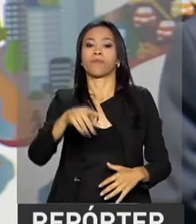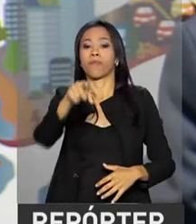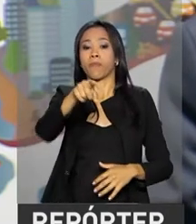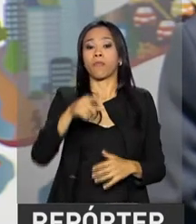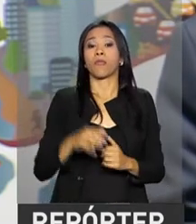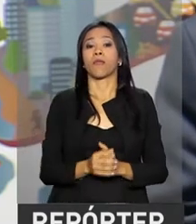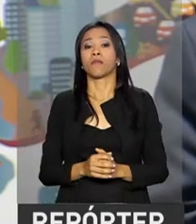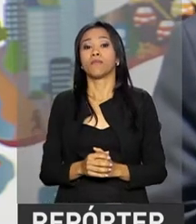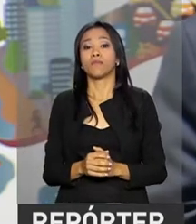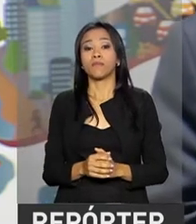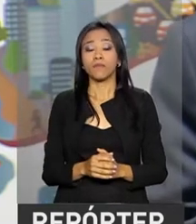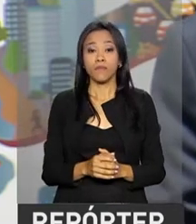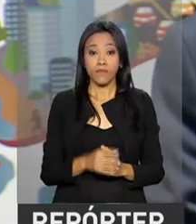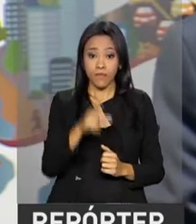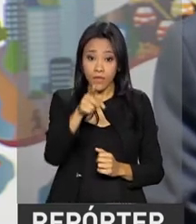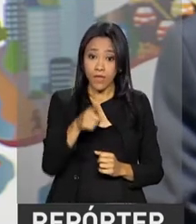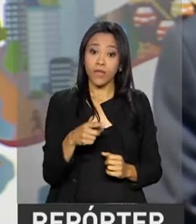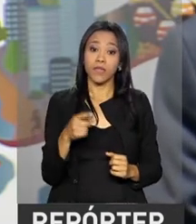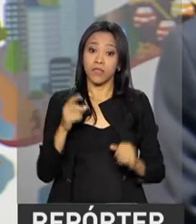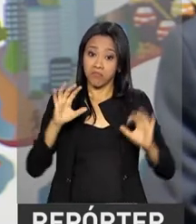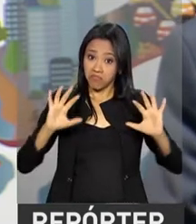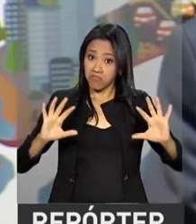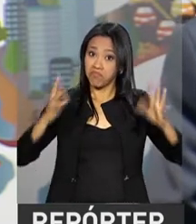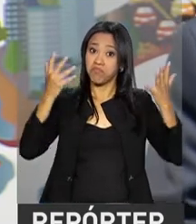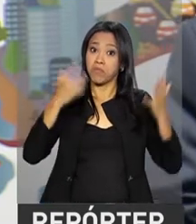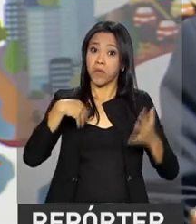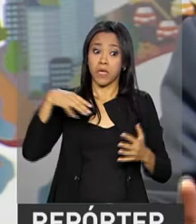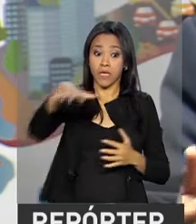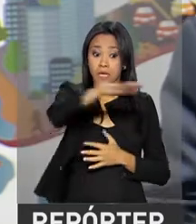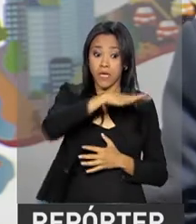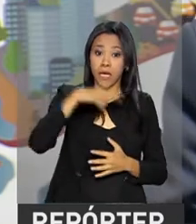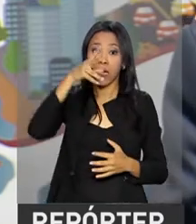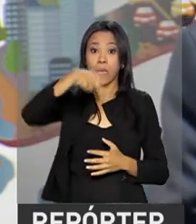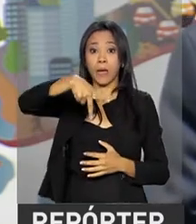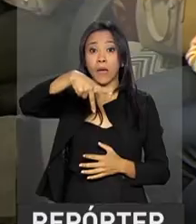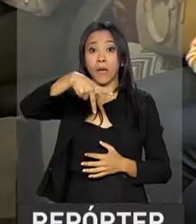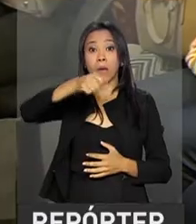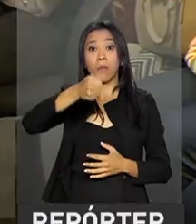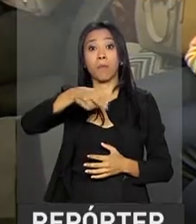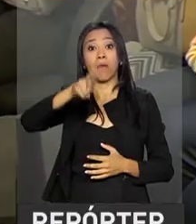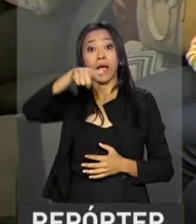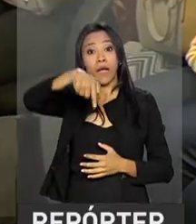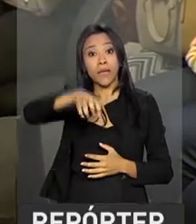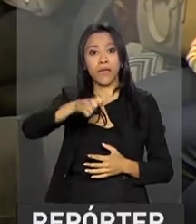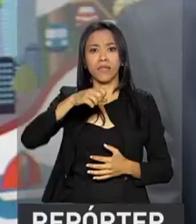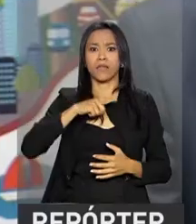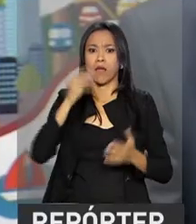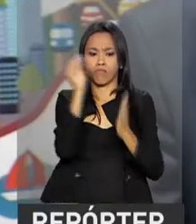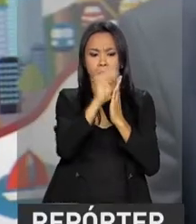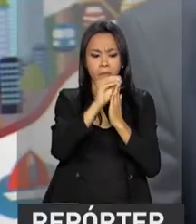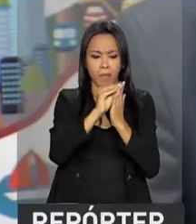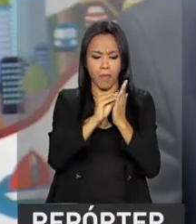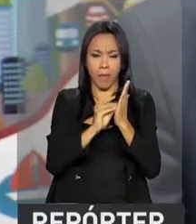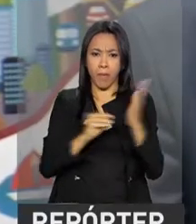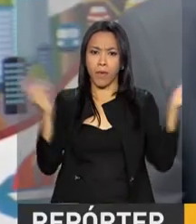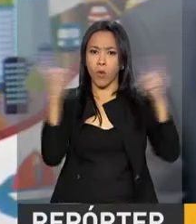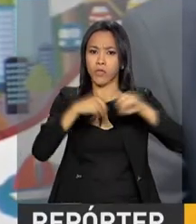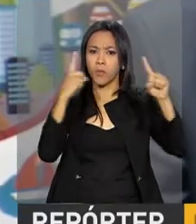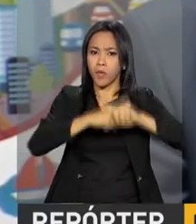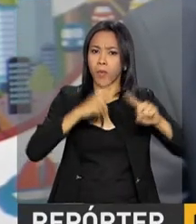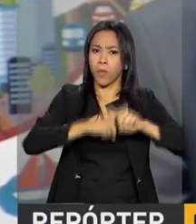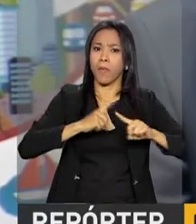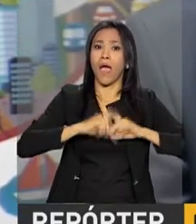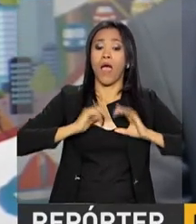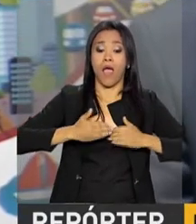comemora do Parque Olímpico, que está com a agenda lotada de competições até o fim do ano. O nosso primeiro e maior